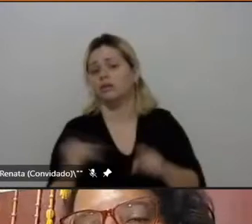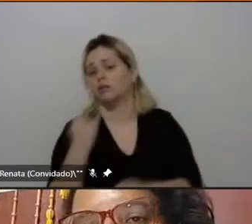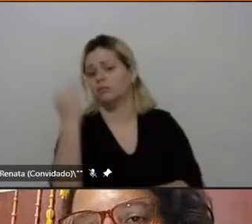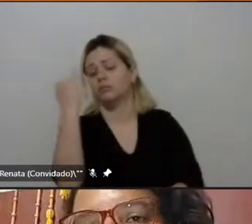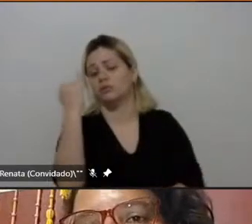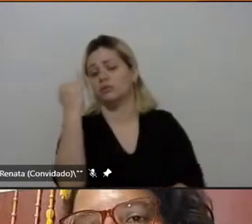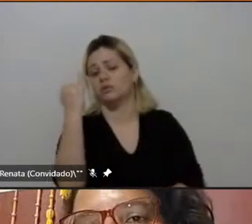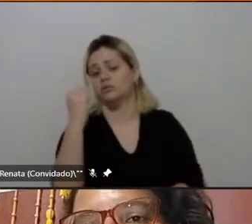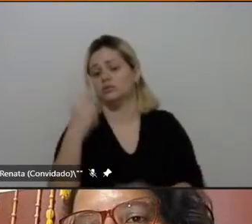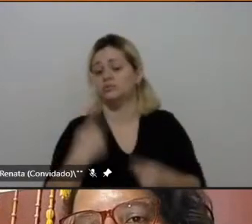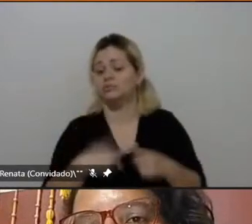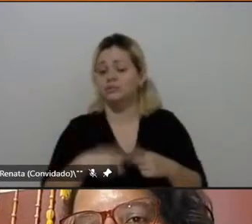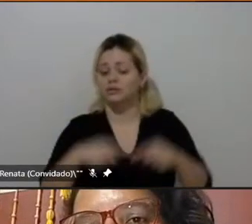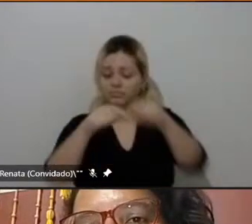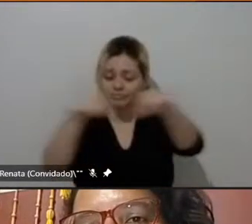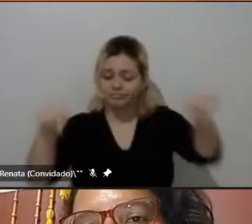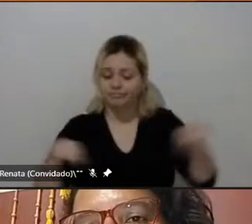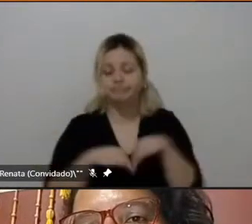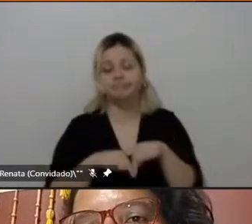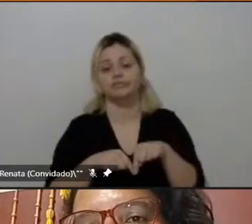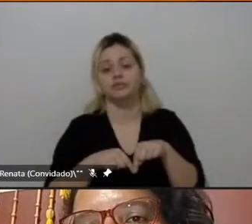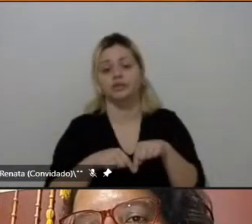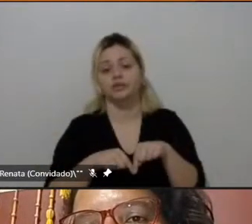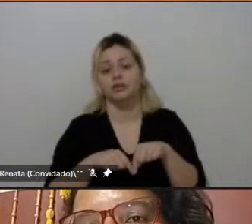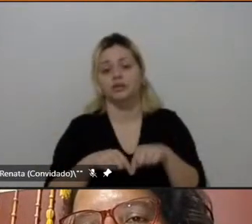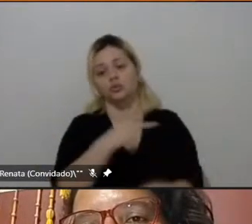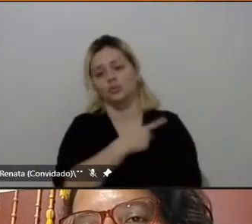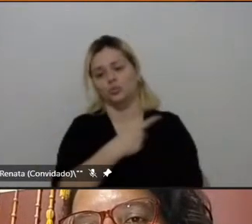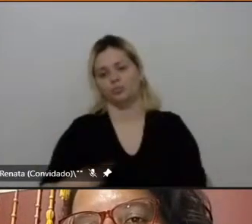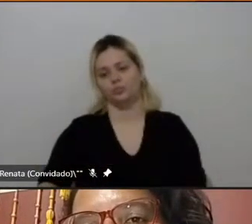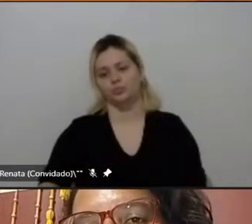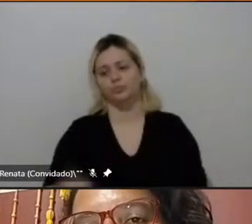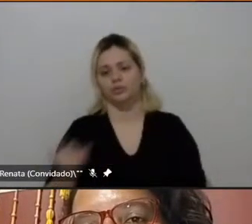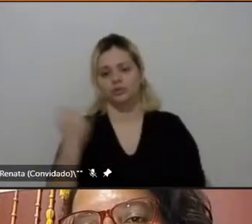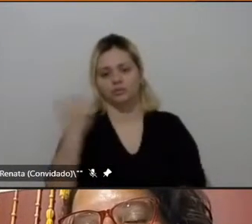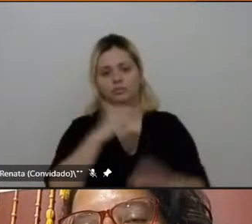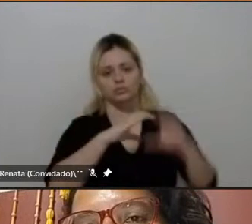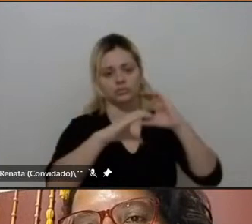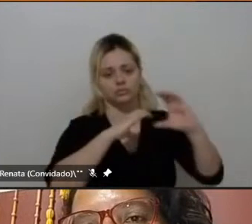esse espaço, né, da esfera pública, né?